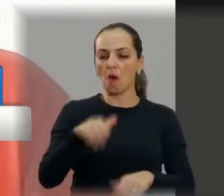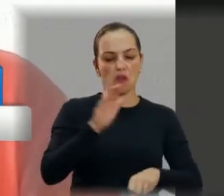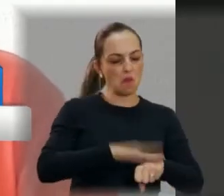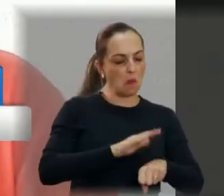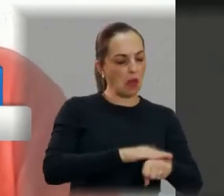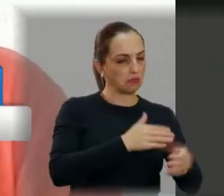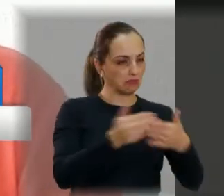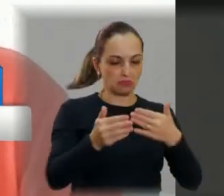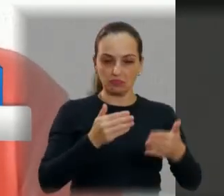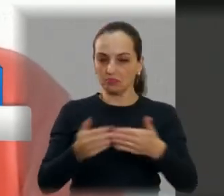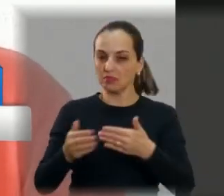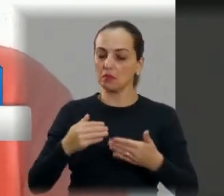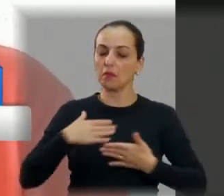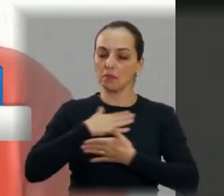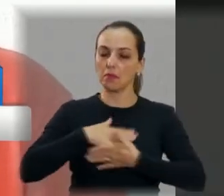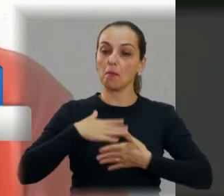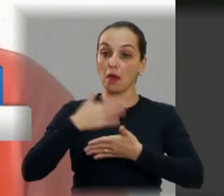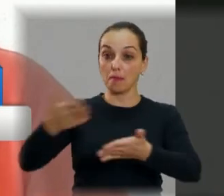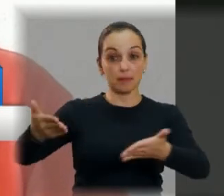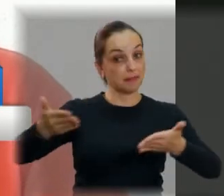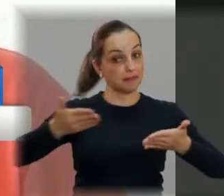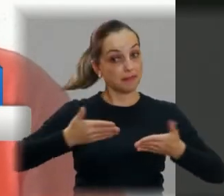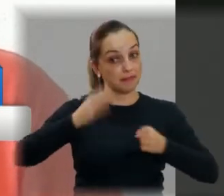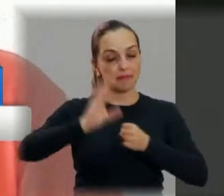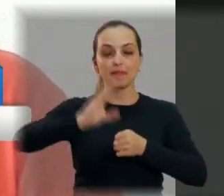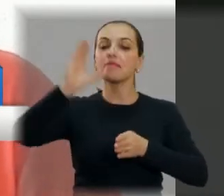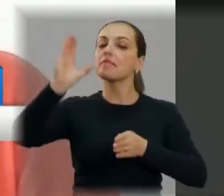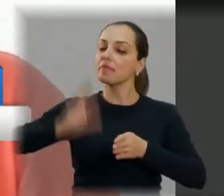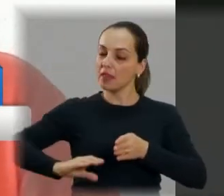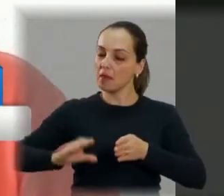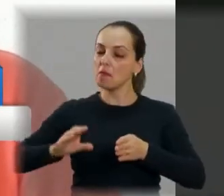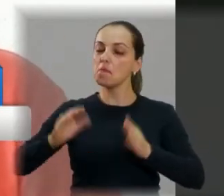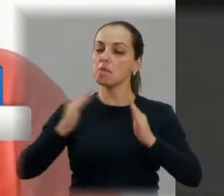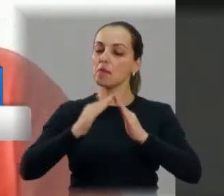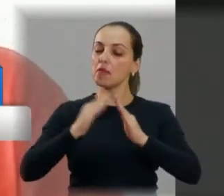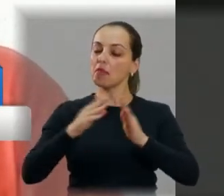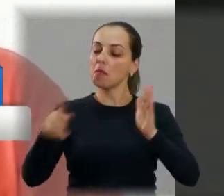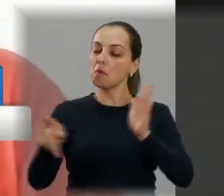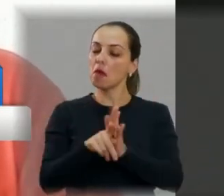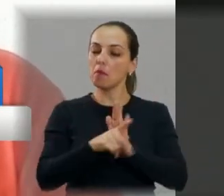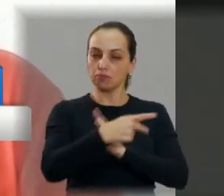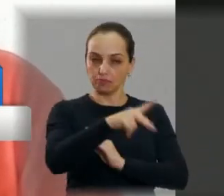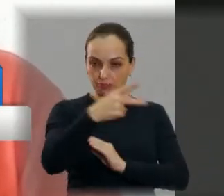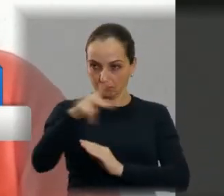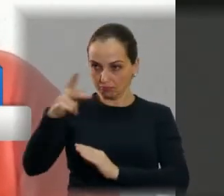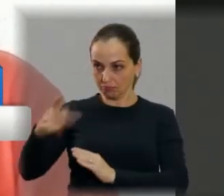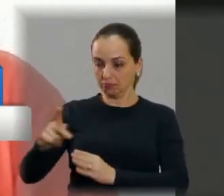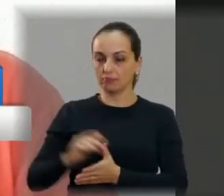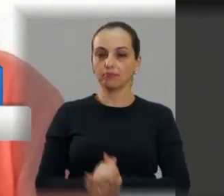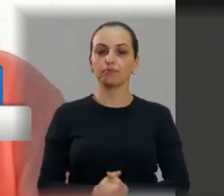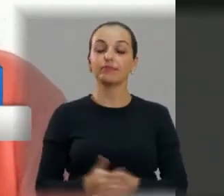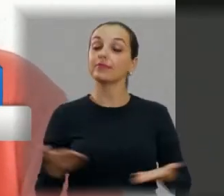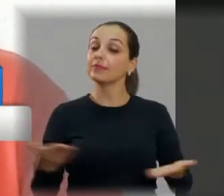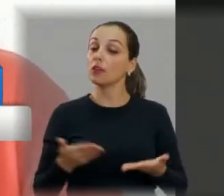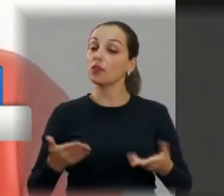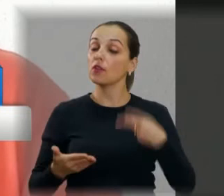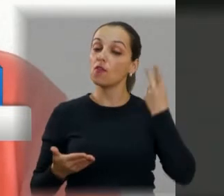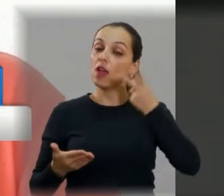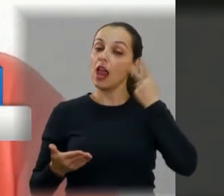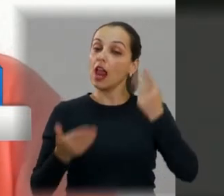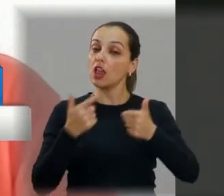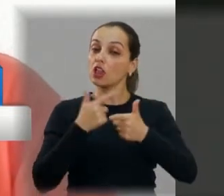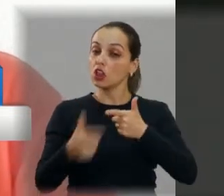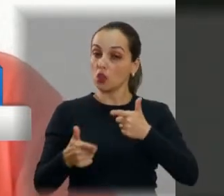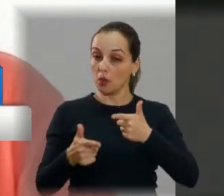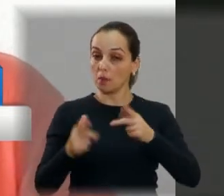de noite, sejam todos bem-vindos a esta Casa de Lei, a Casa do Povo. Eu gostaria hoje de tecer alguns comentários sobre